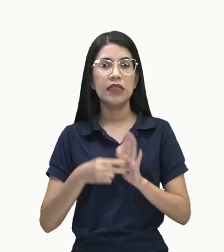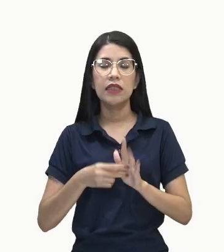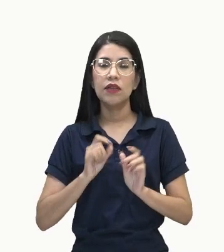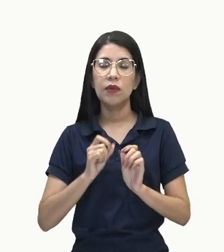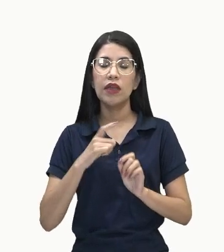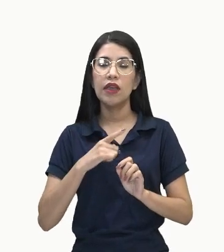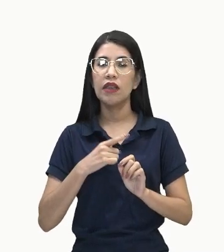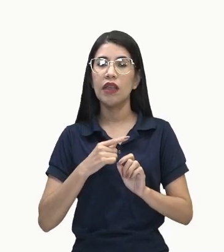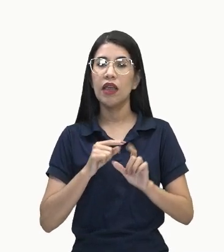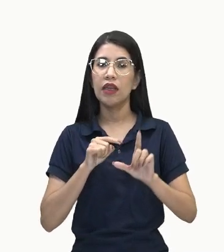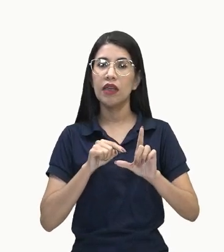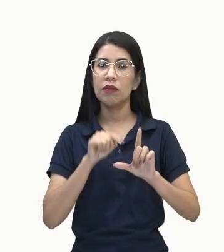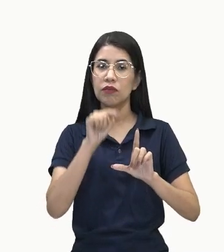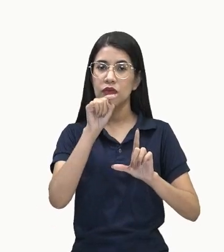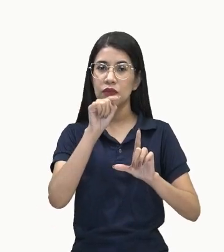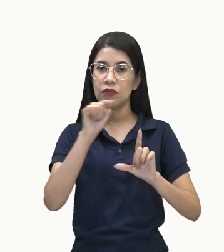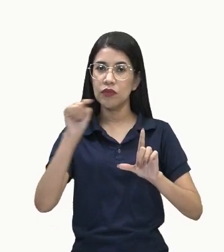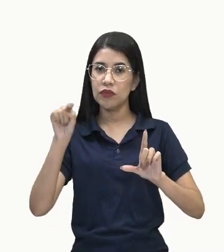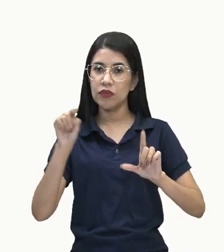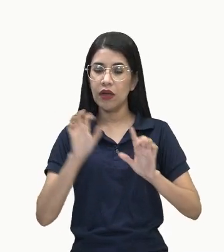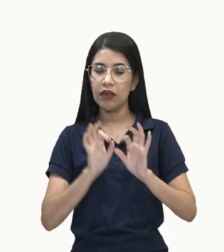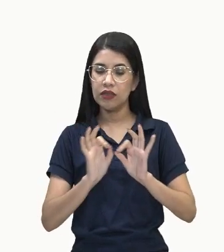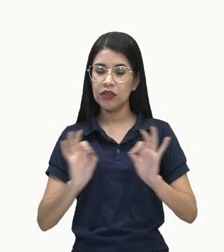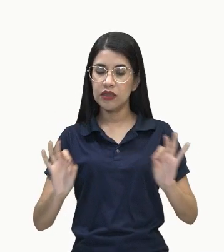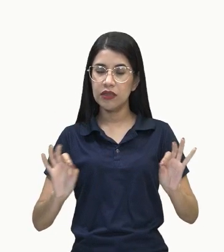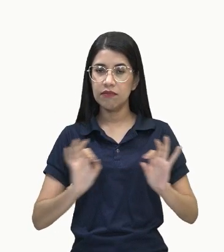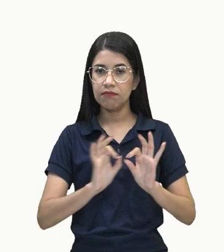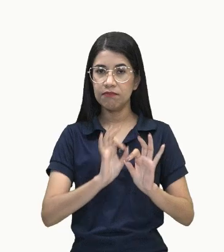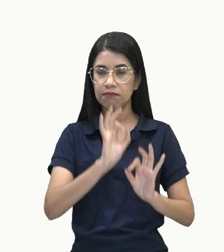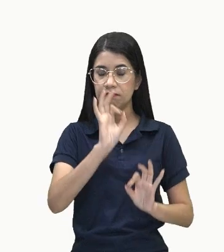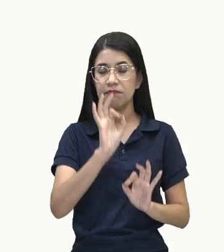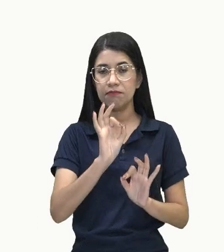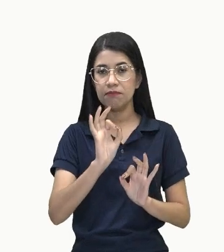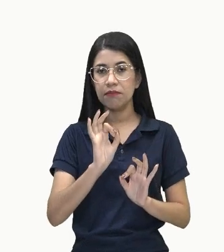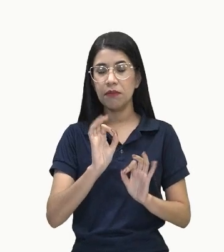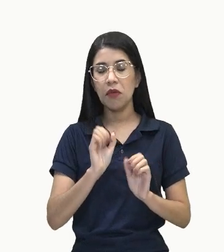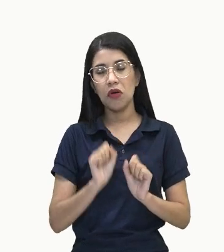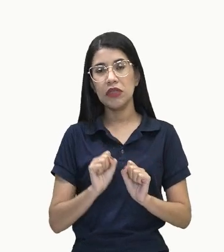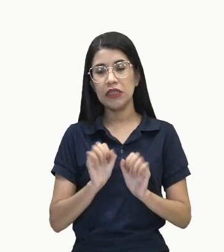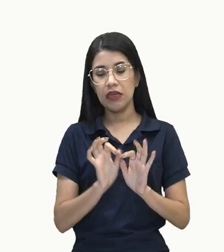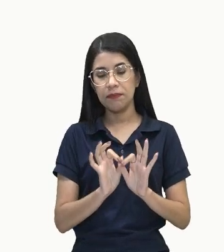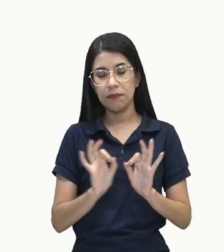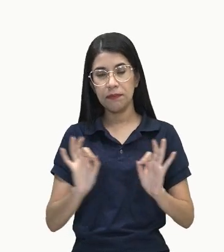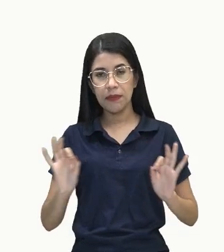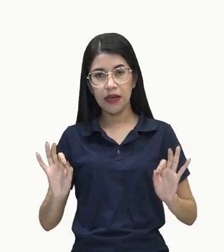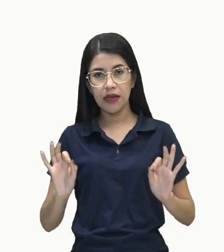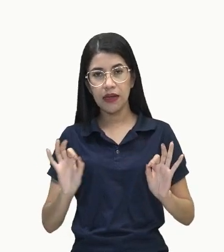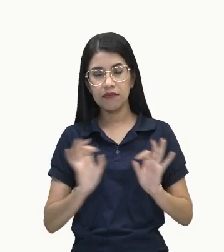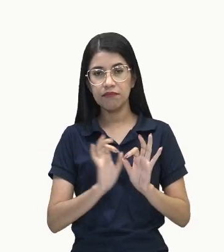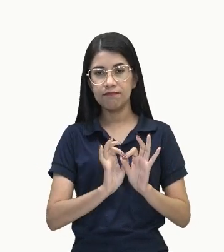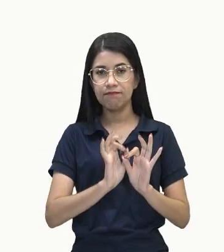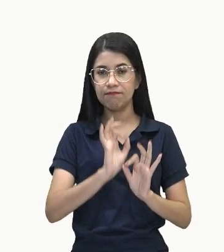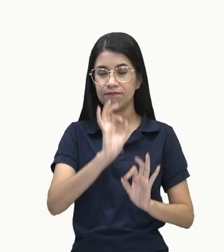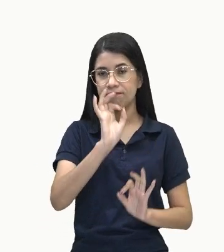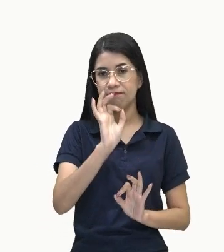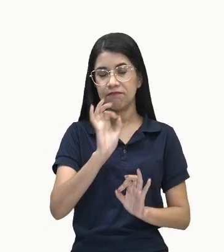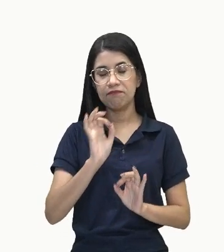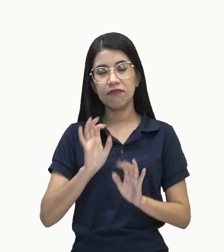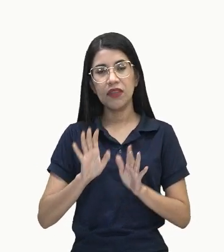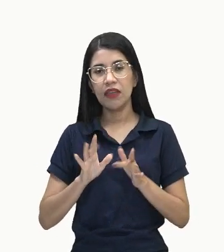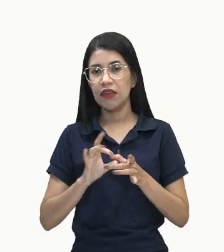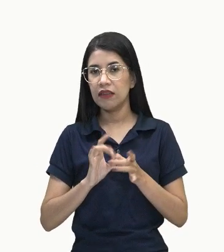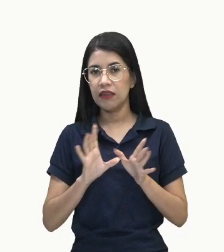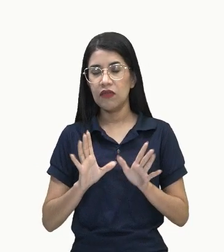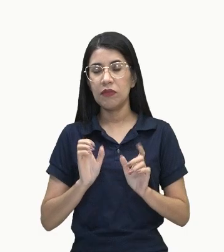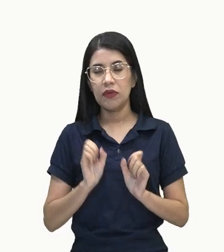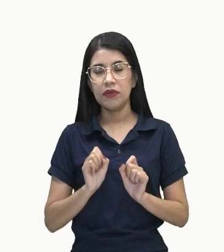ela possui duas dimensões, tá? E você pode chamar de comprimento e largura, ou base e altura, é a mesma